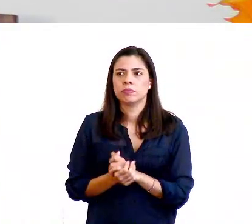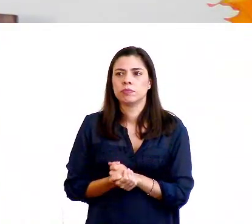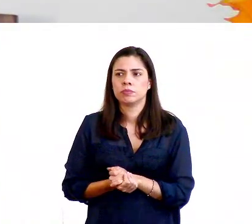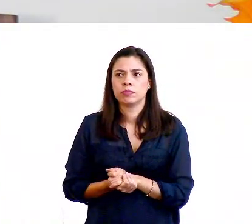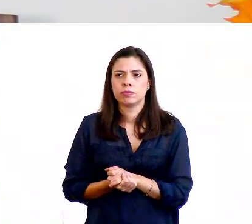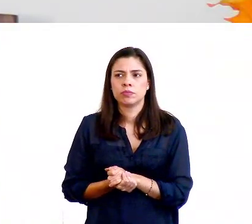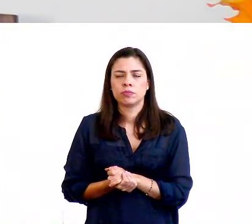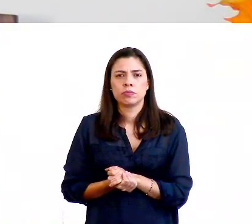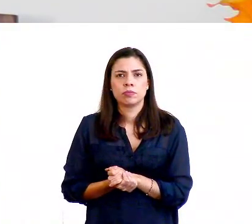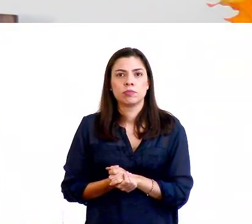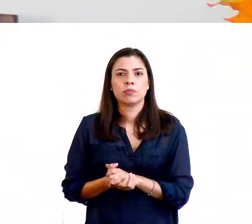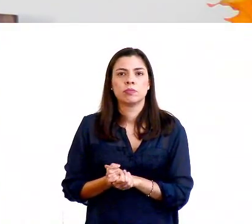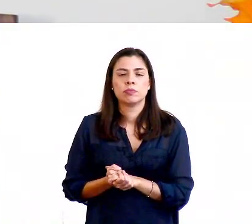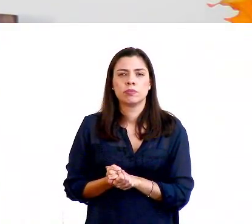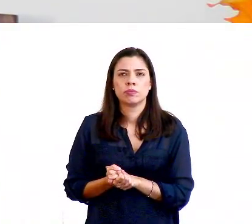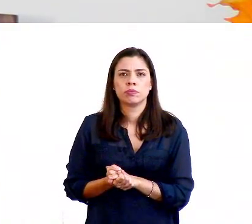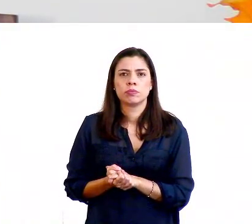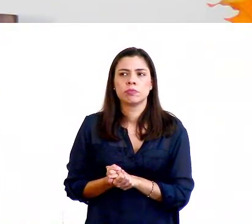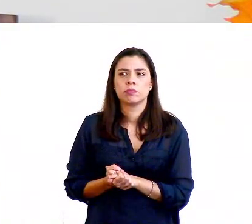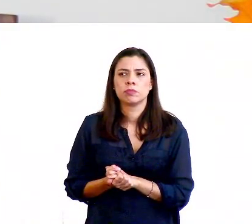Então, o que ele diz aqui é isso.